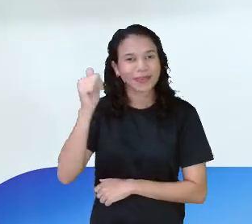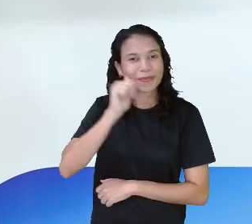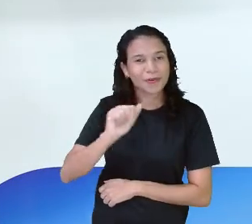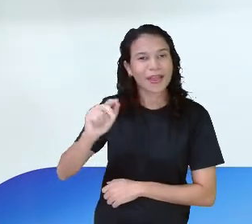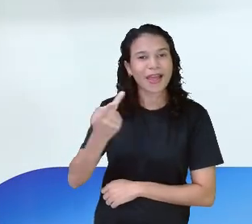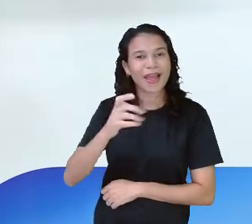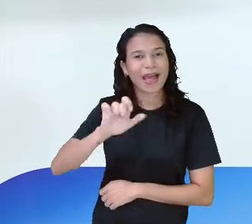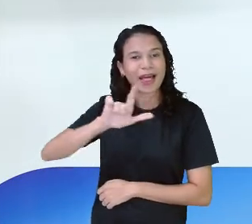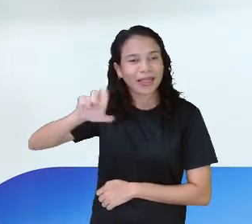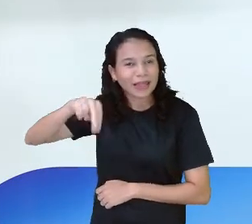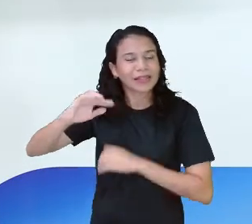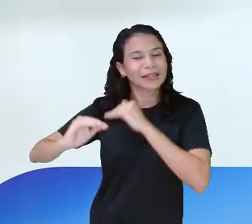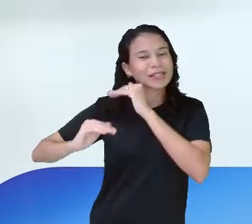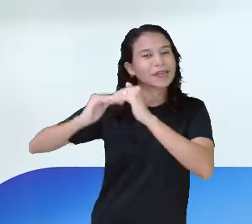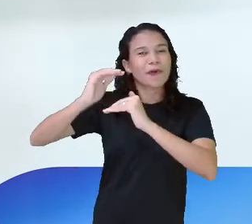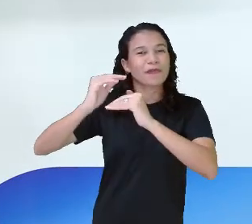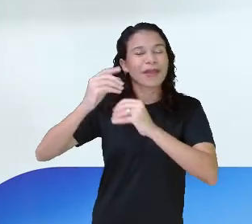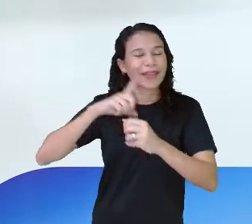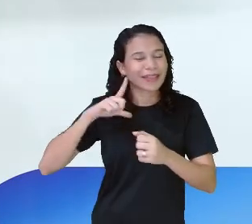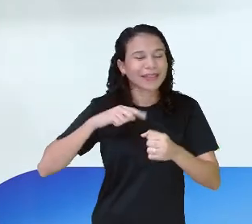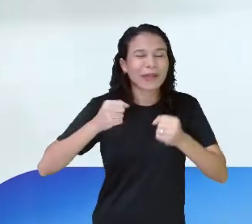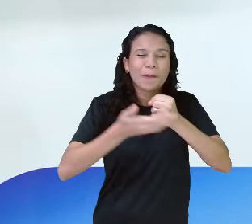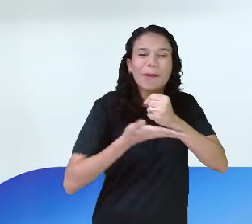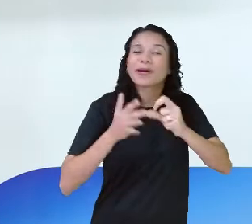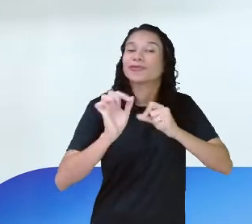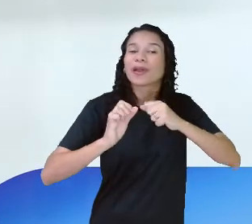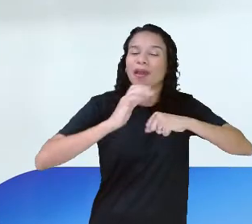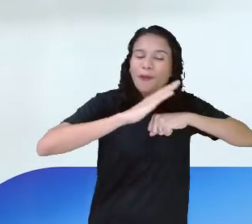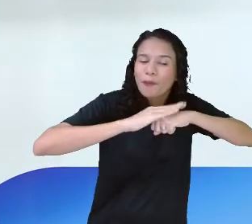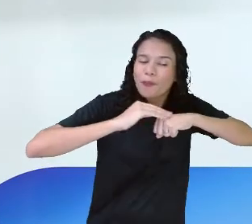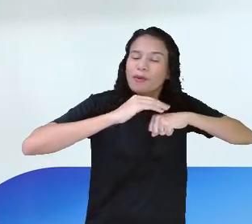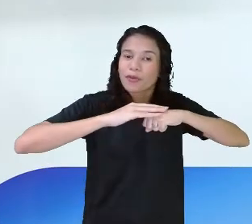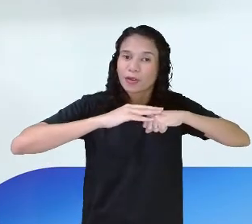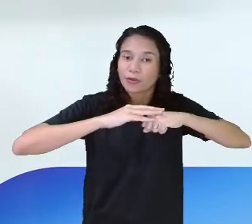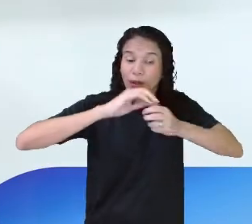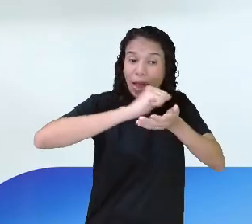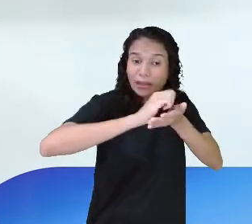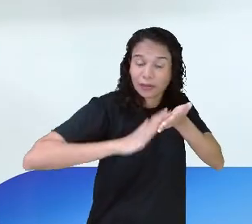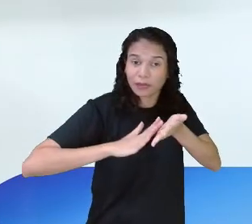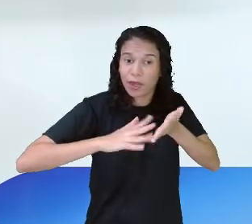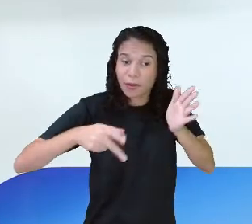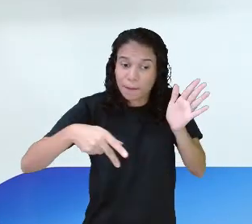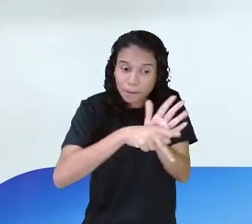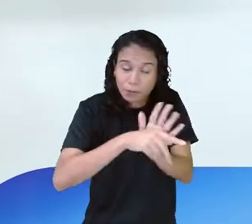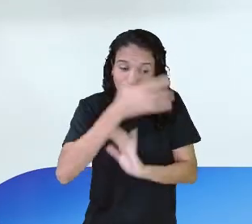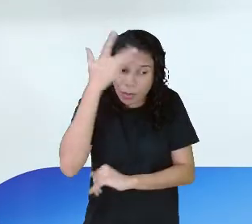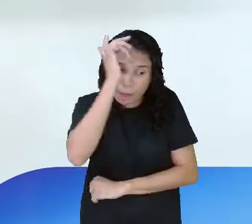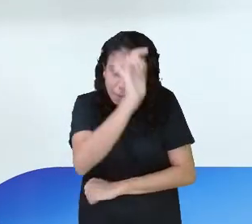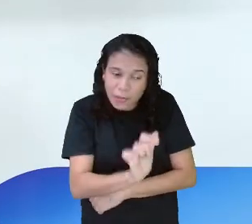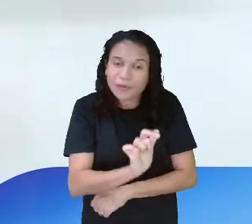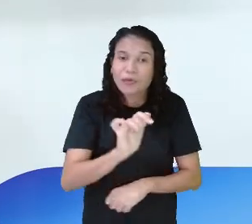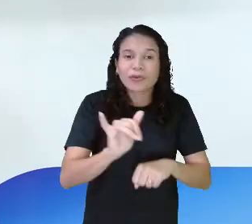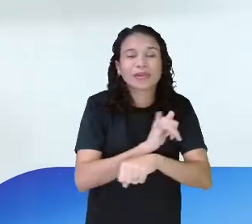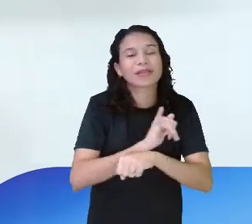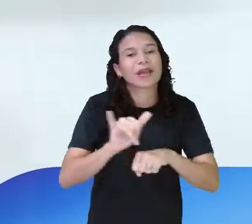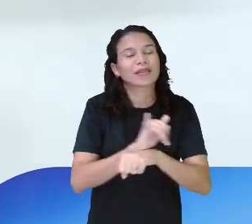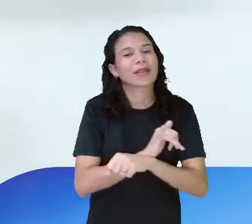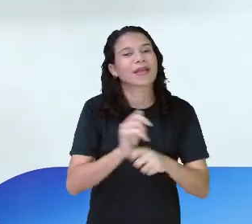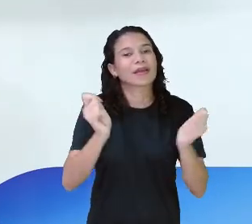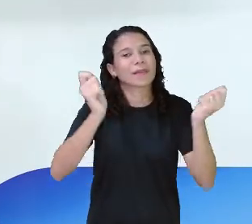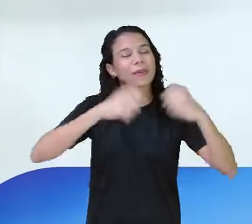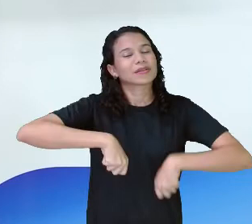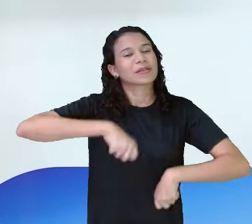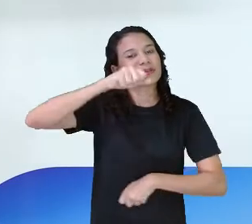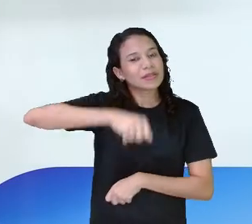se desenvolveu, a partir do afeto, a partir da personalização, estratégias significativas e